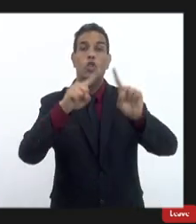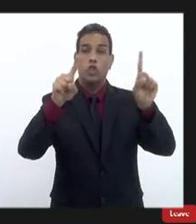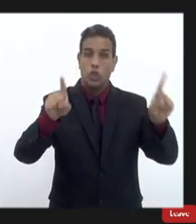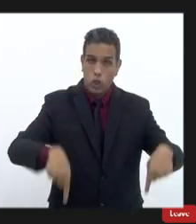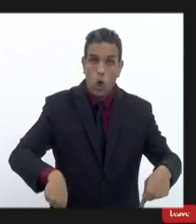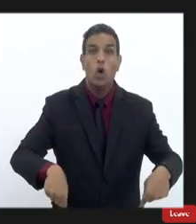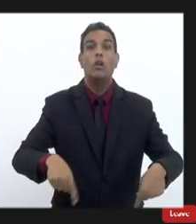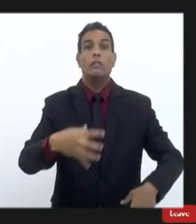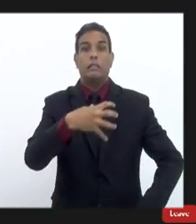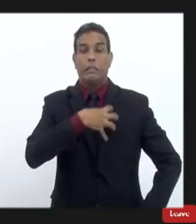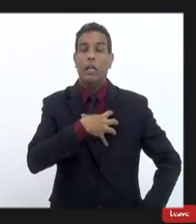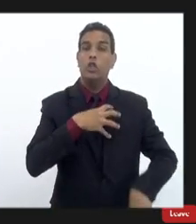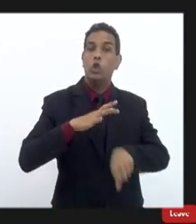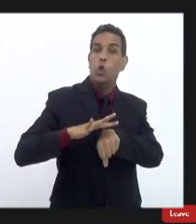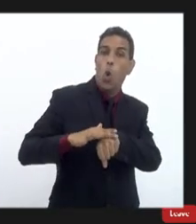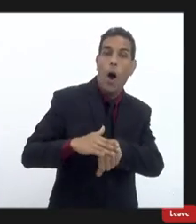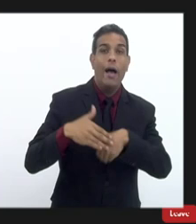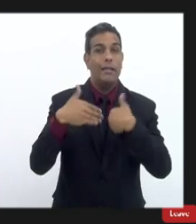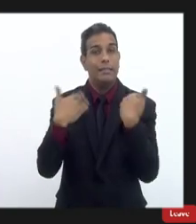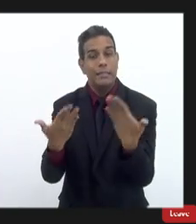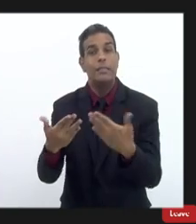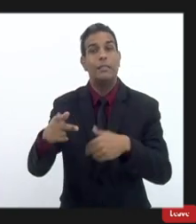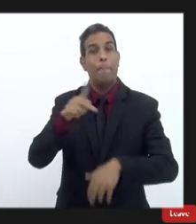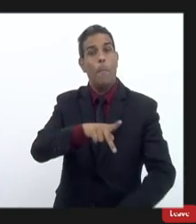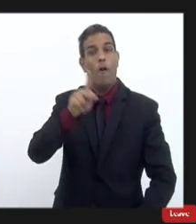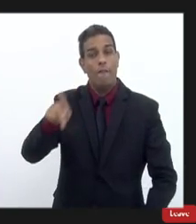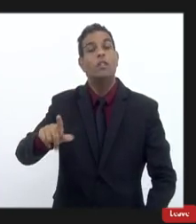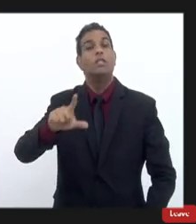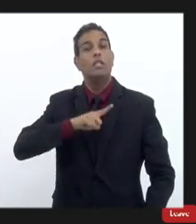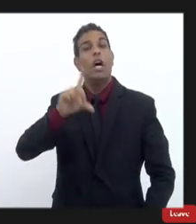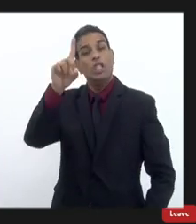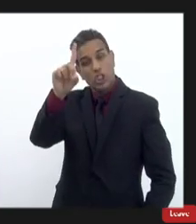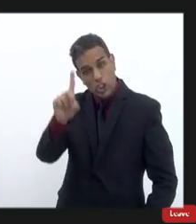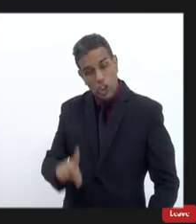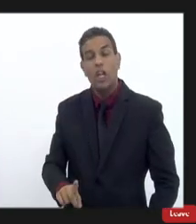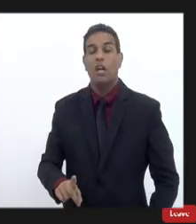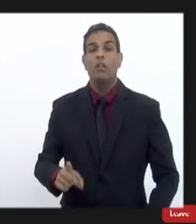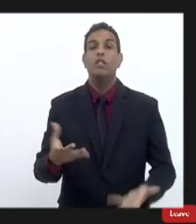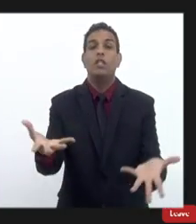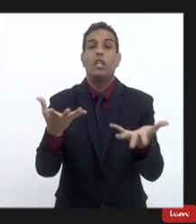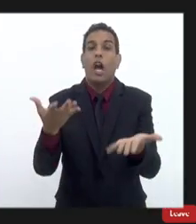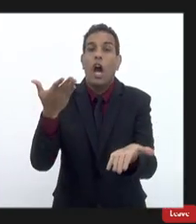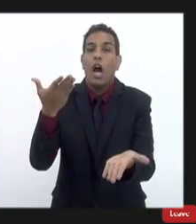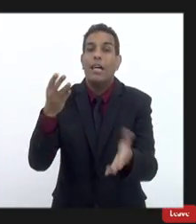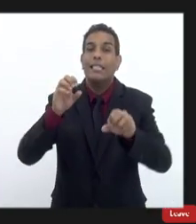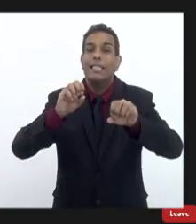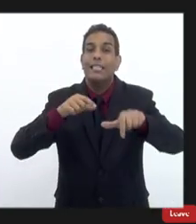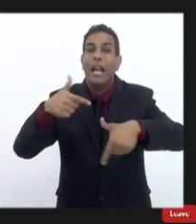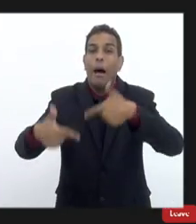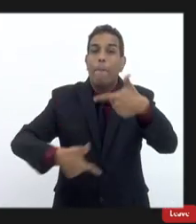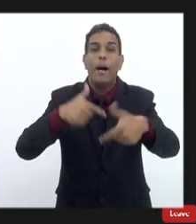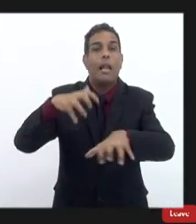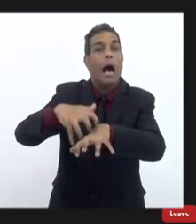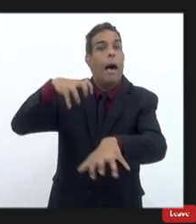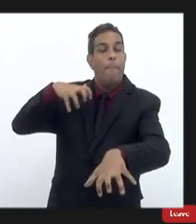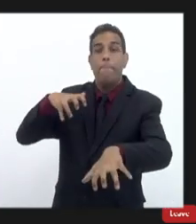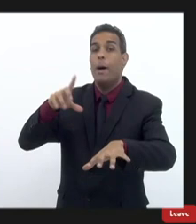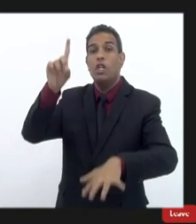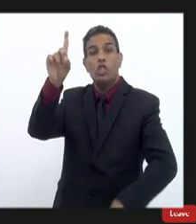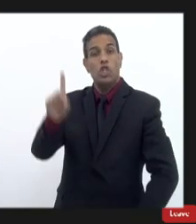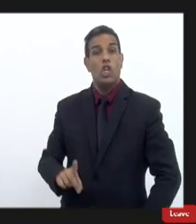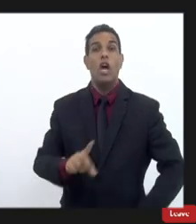com comorbidades, esses profissionais eles têm direito de manterem as atividades na modalidade